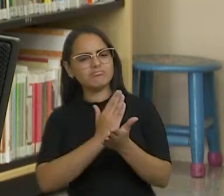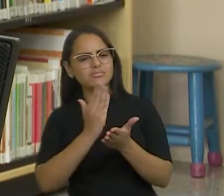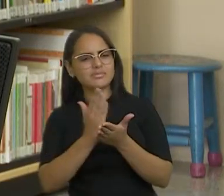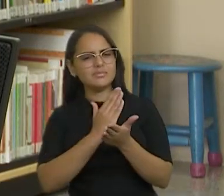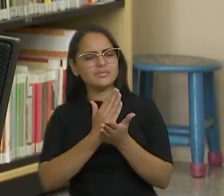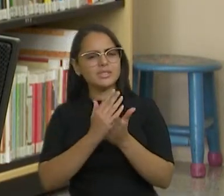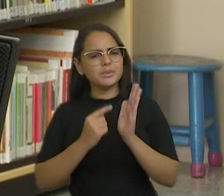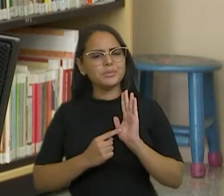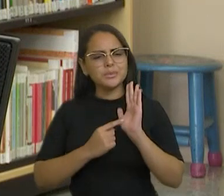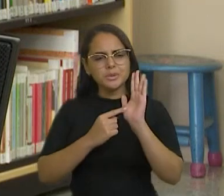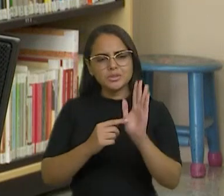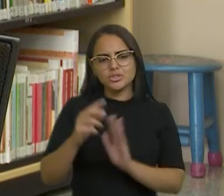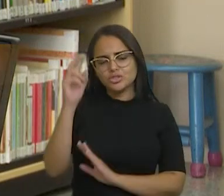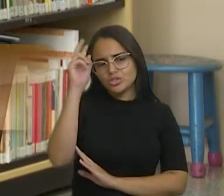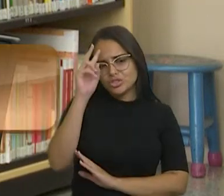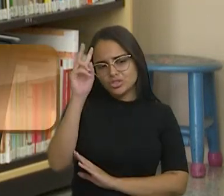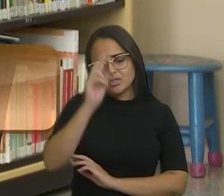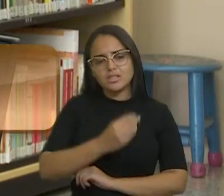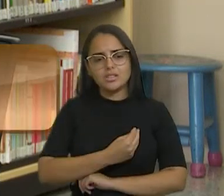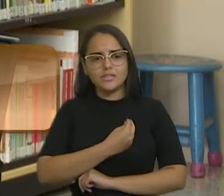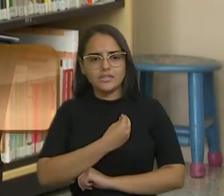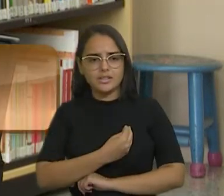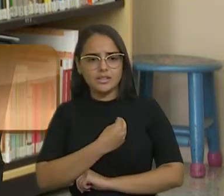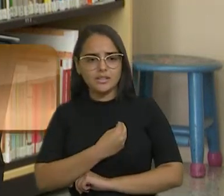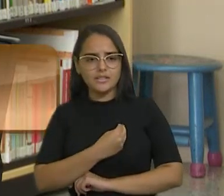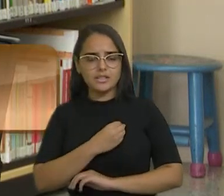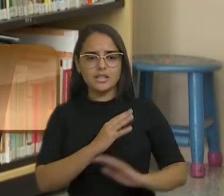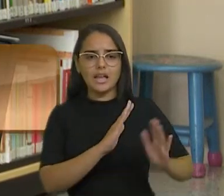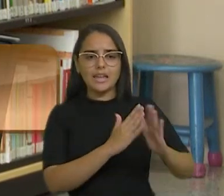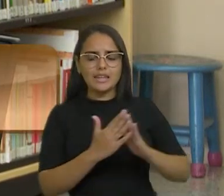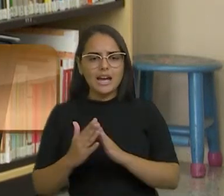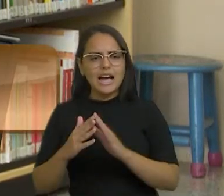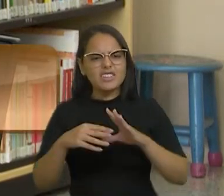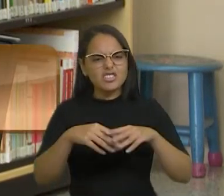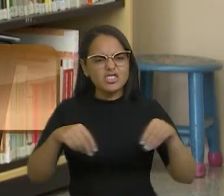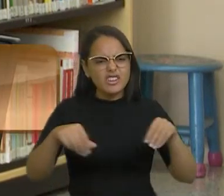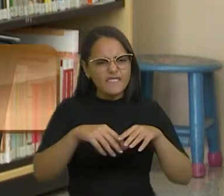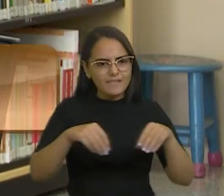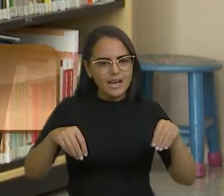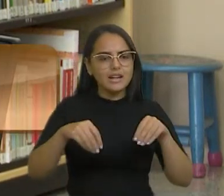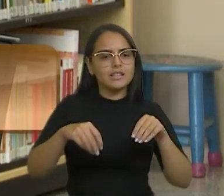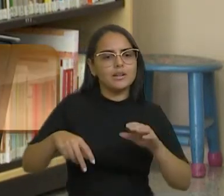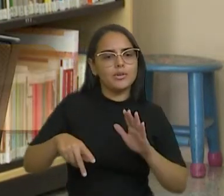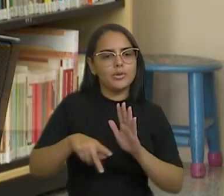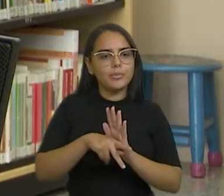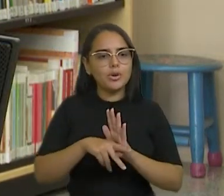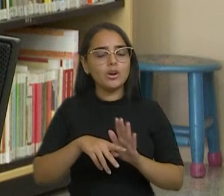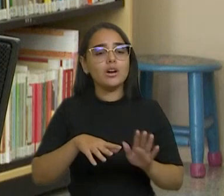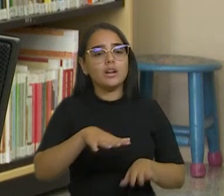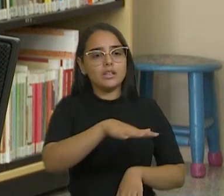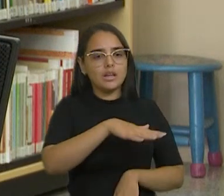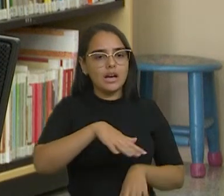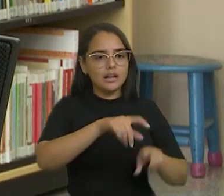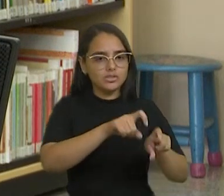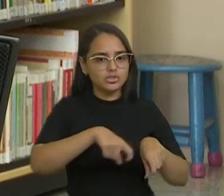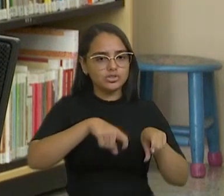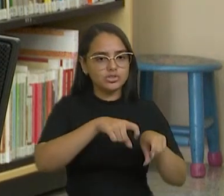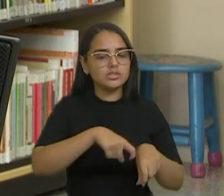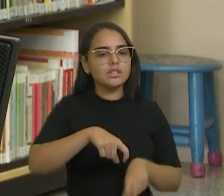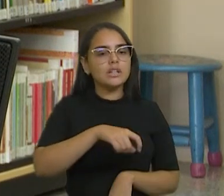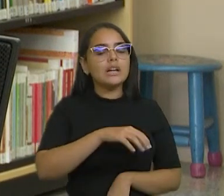que revela as histórias e vivências das casas de farinha e farinhadas da zona rural do município